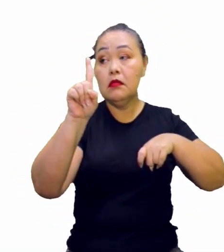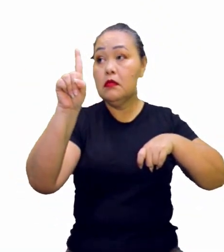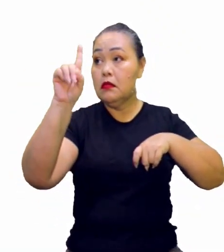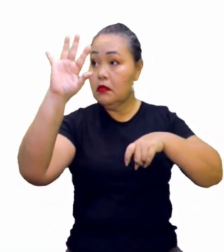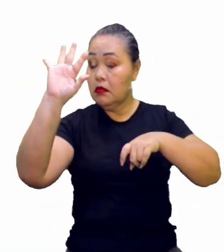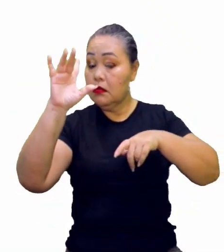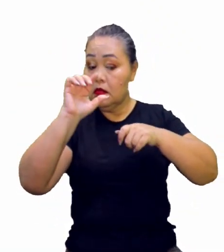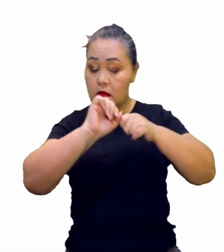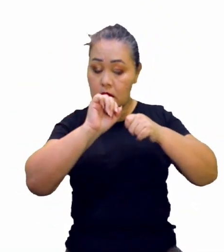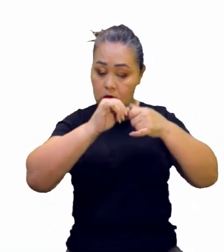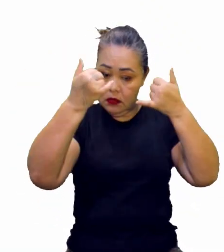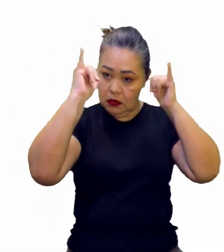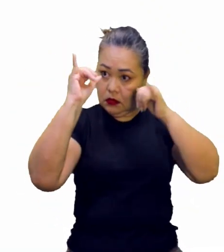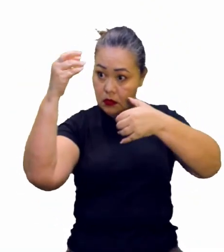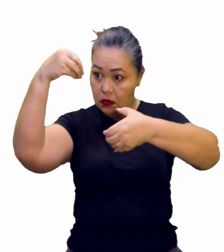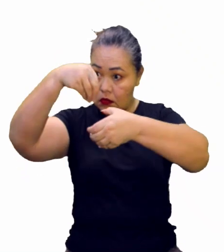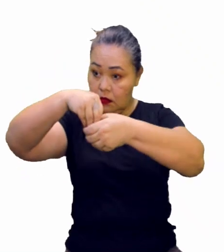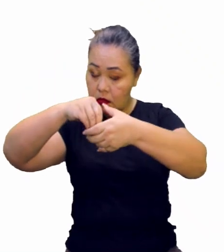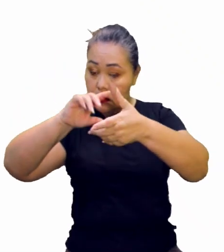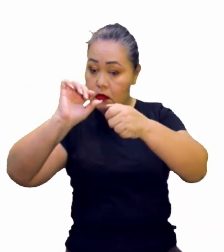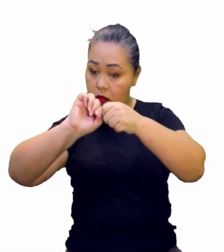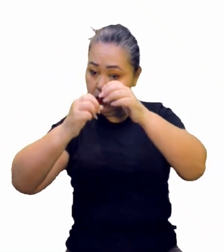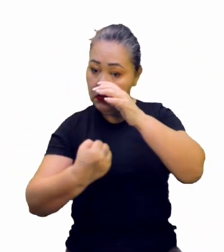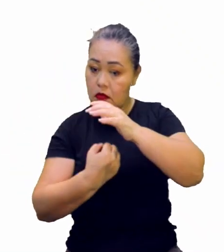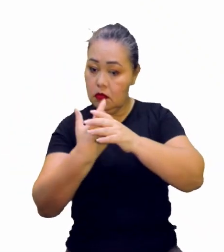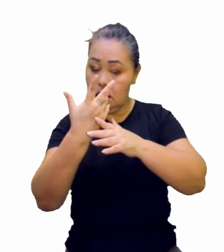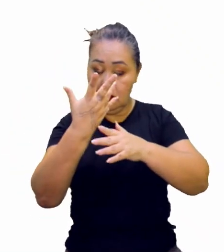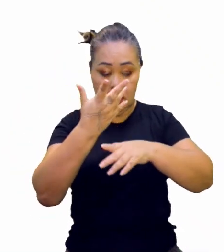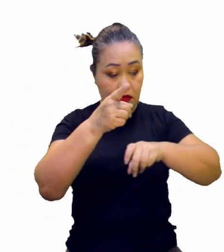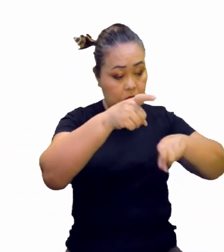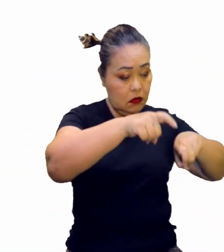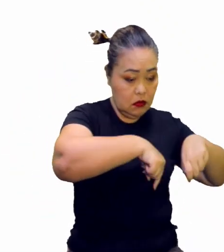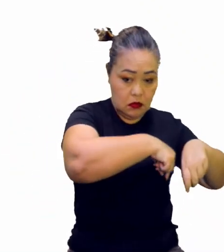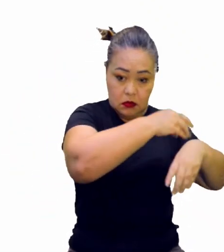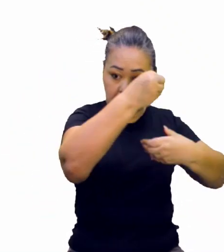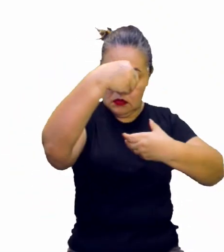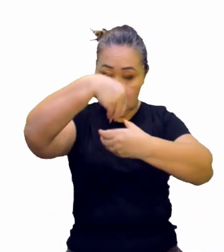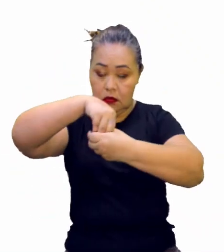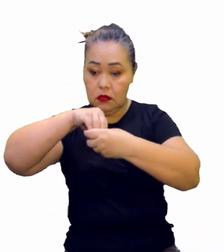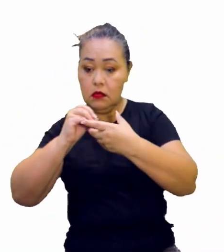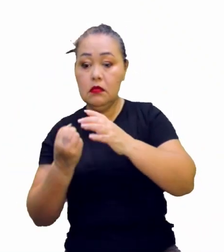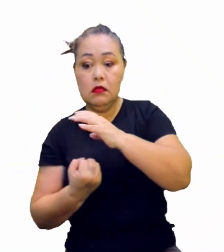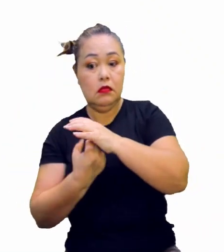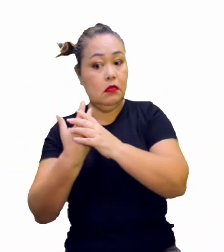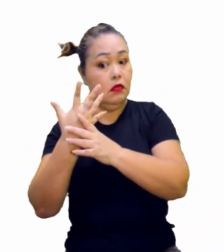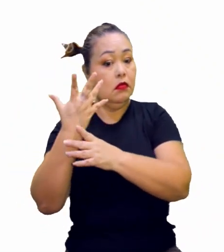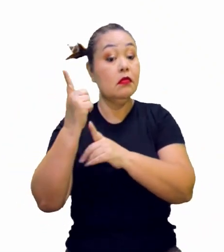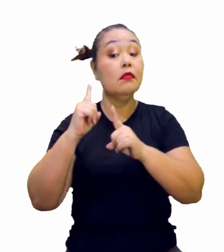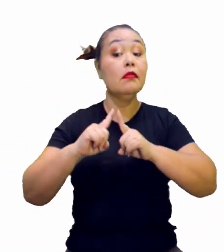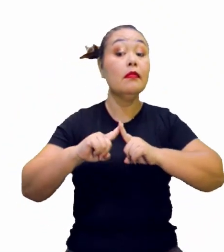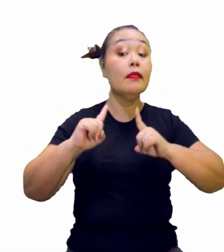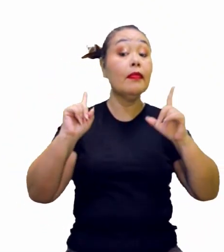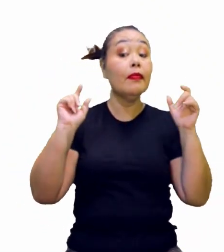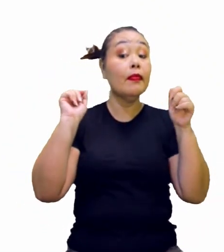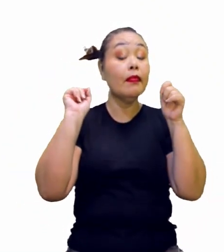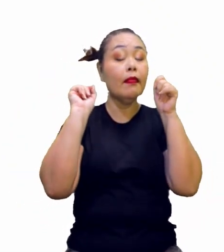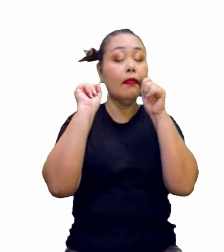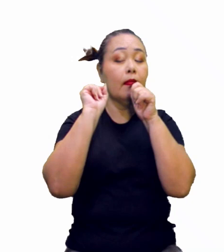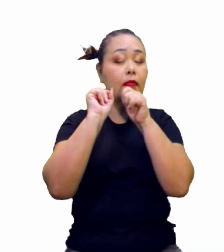a pecuária na floresta e a agricultura na floresta, mas realizar